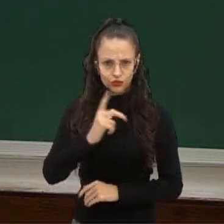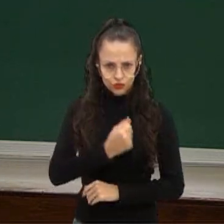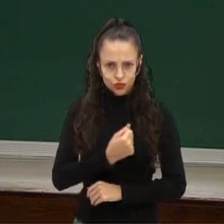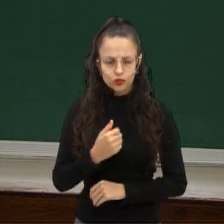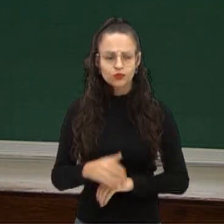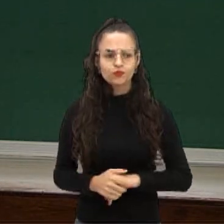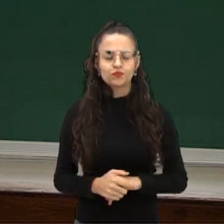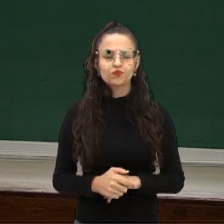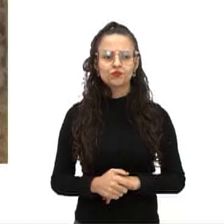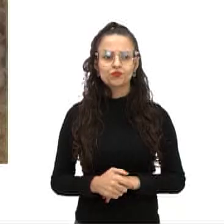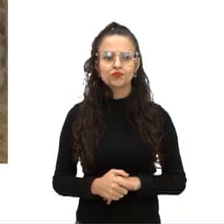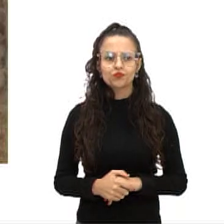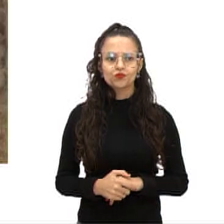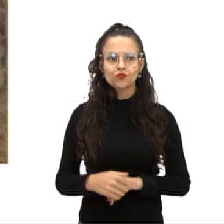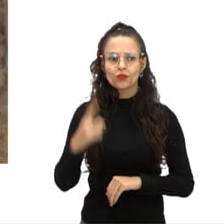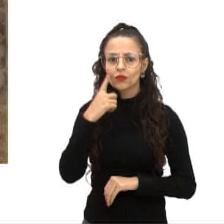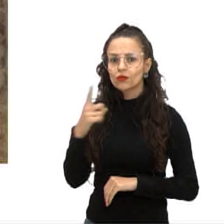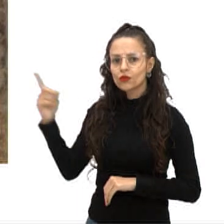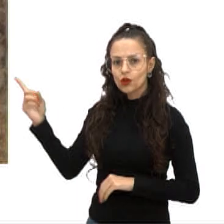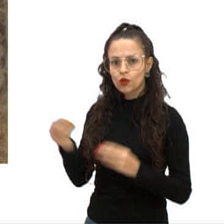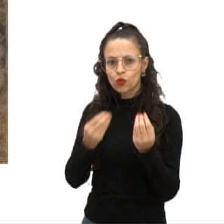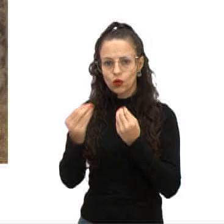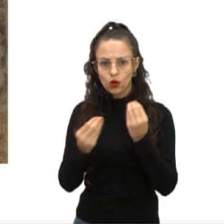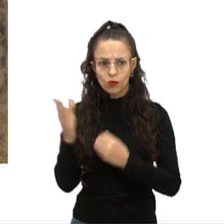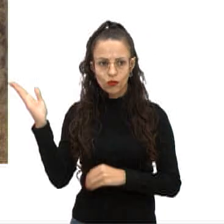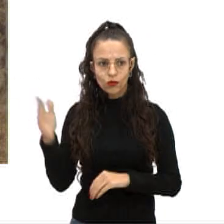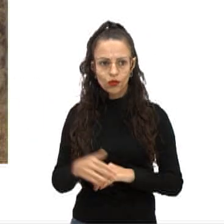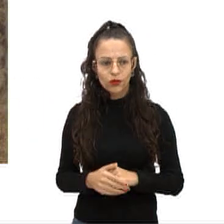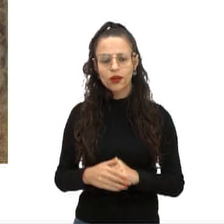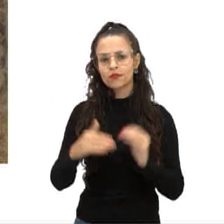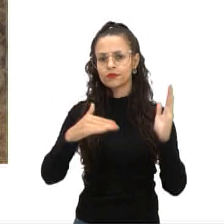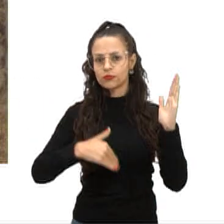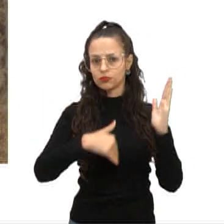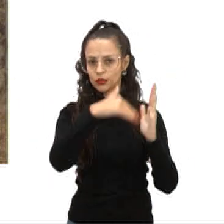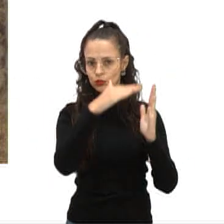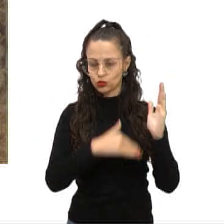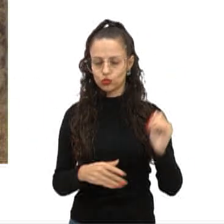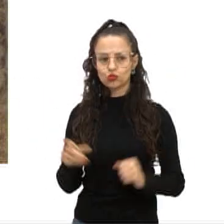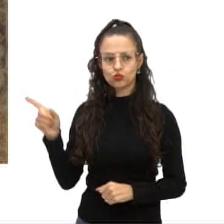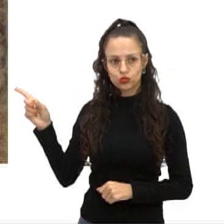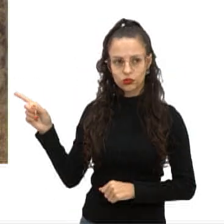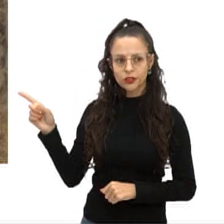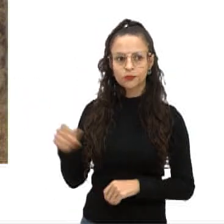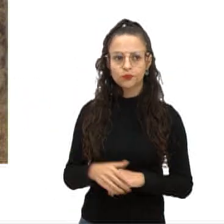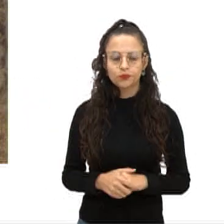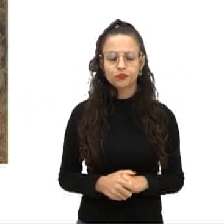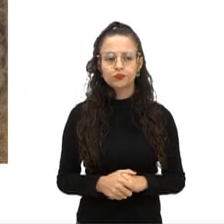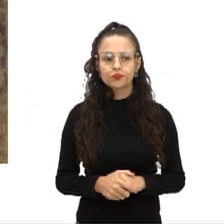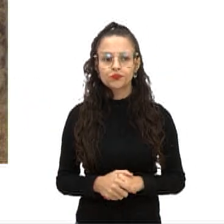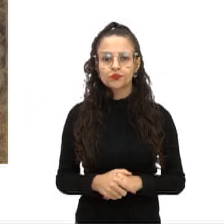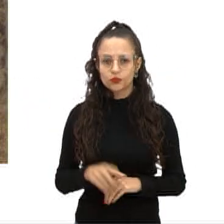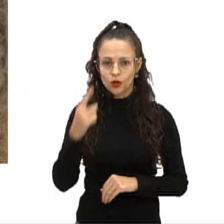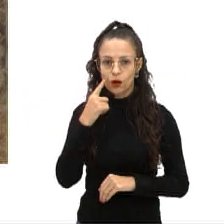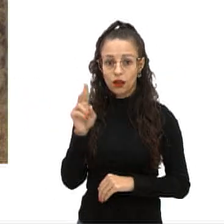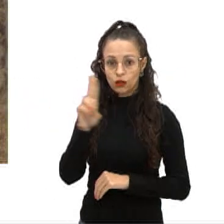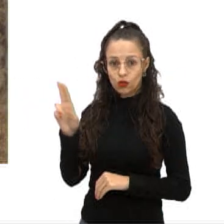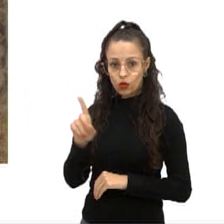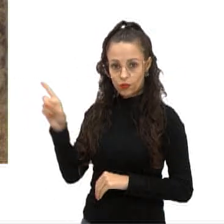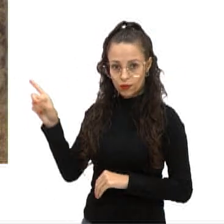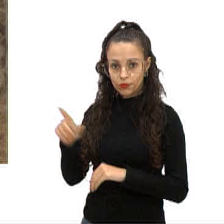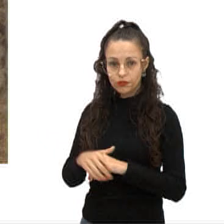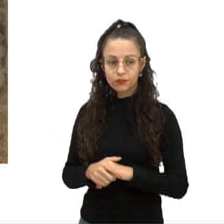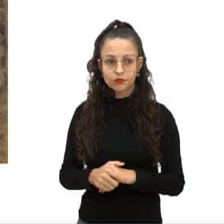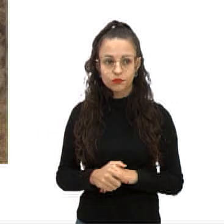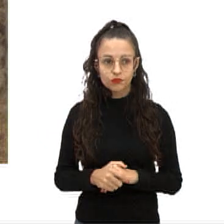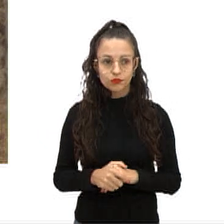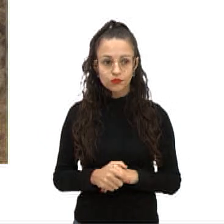Aquela concepção, tá? Então aqui, como é que é? Isso aqui é uma pintura da antiga Basílica de São Pedro, hoje é outra, né? A gente